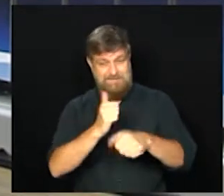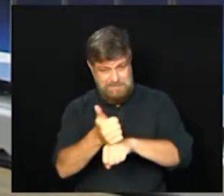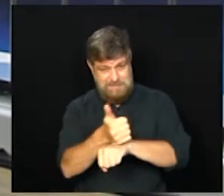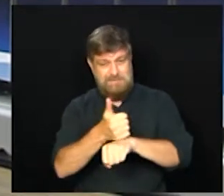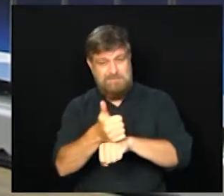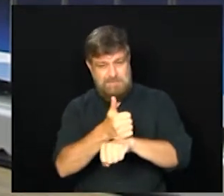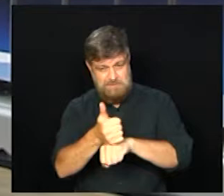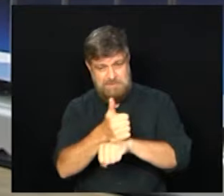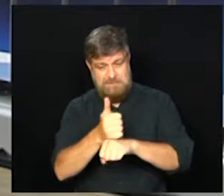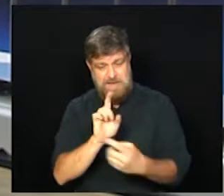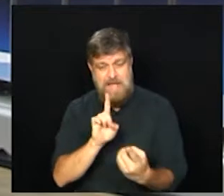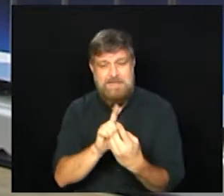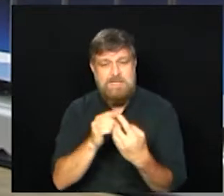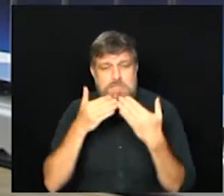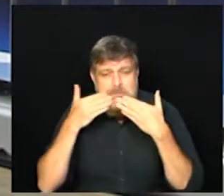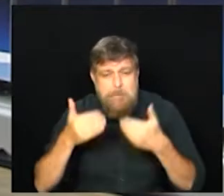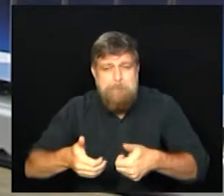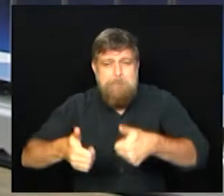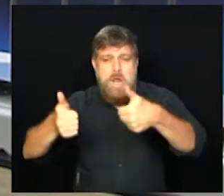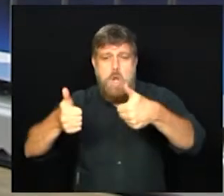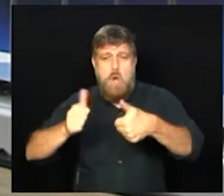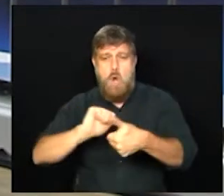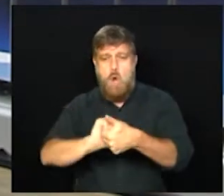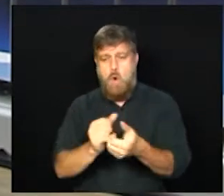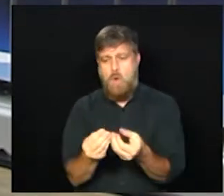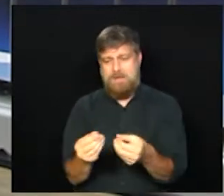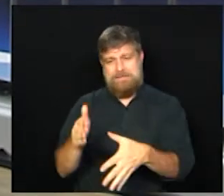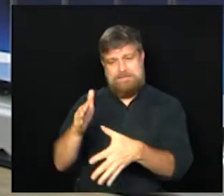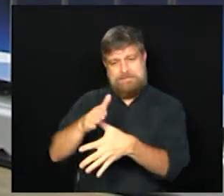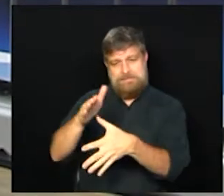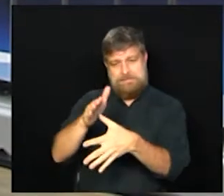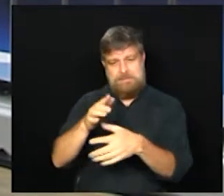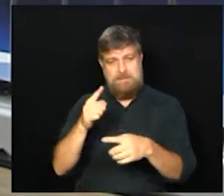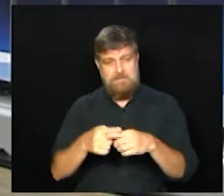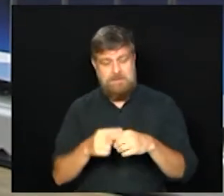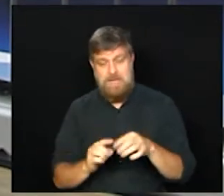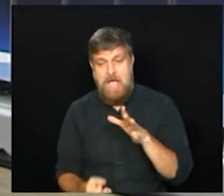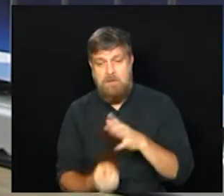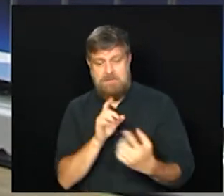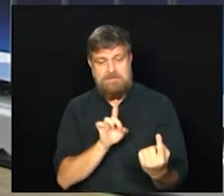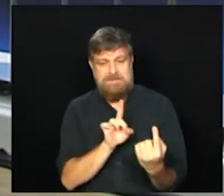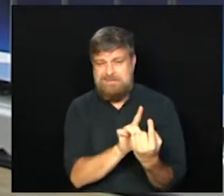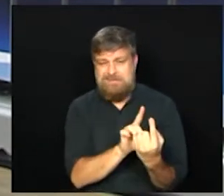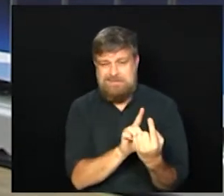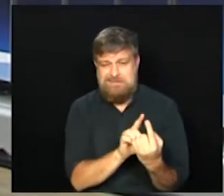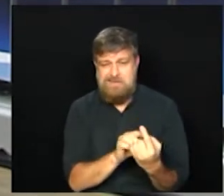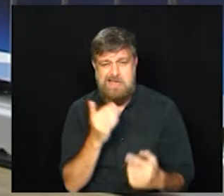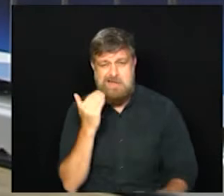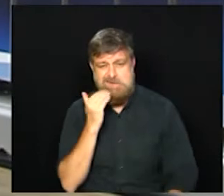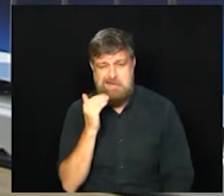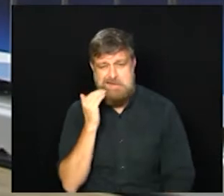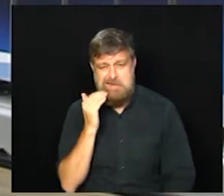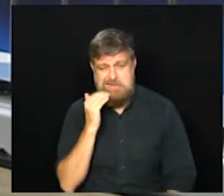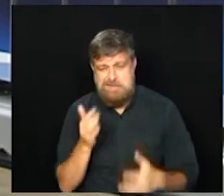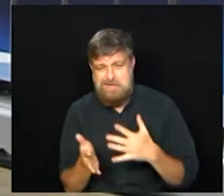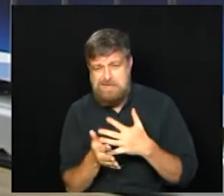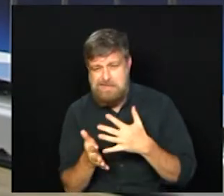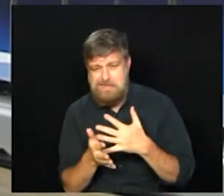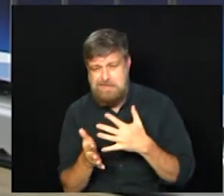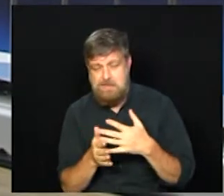este melhor atendimento, porque como disse a Carla, muitas vezes esse atendimento acontece, mas não é da melhor maneira, e uma rede